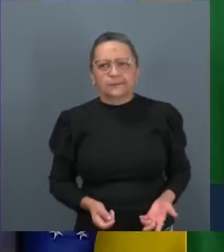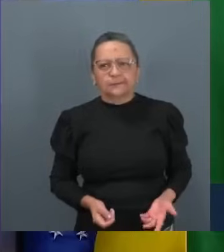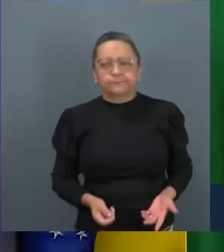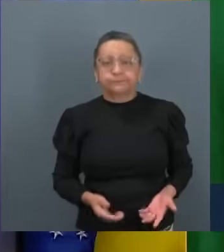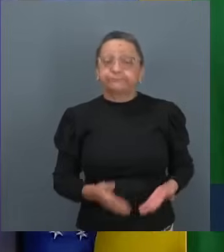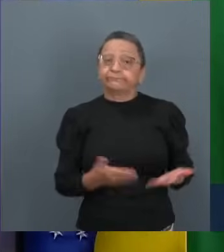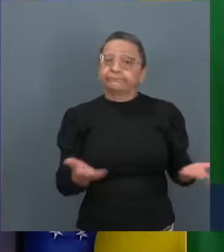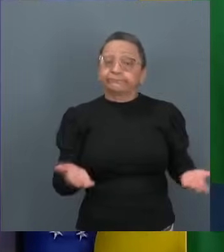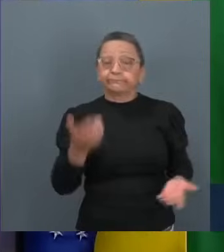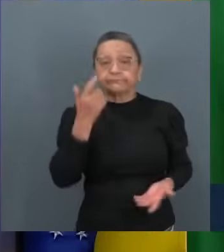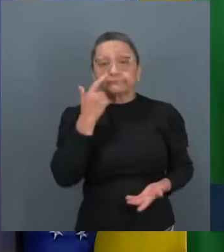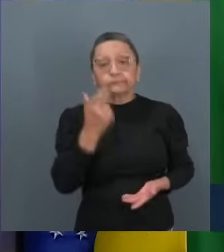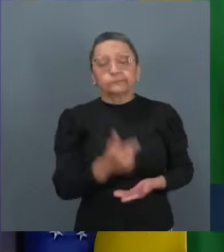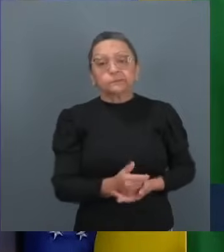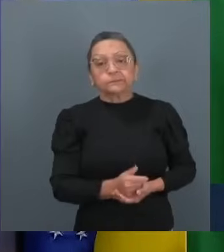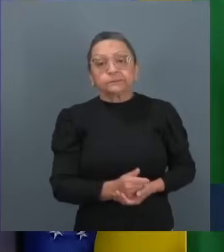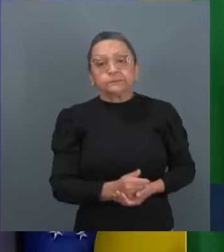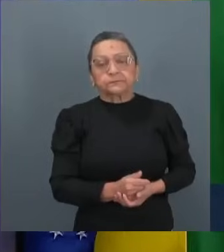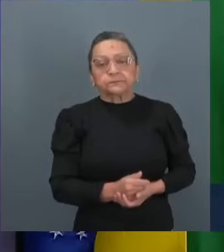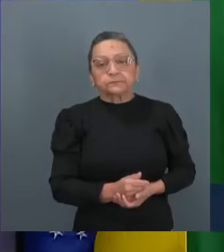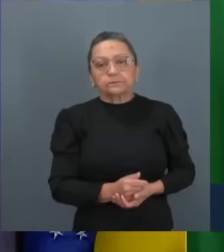Olha, senhor presidente,